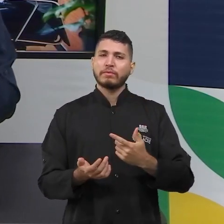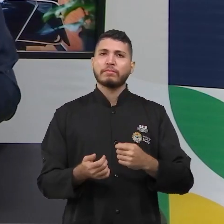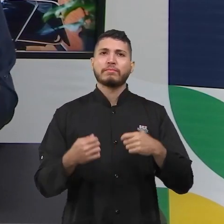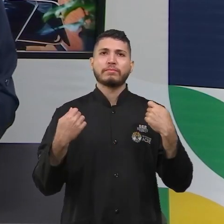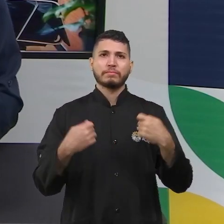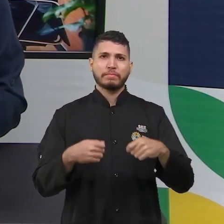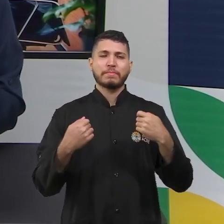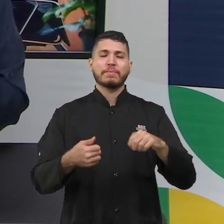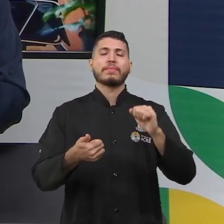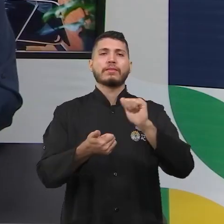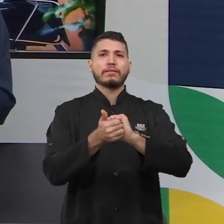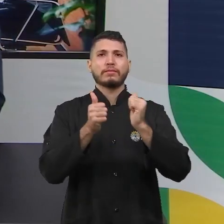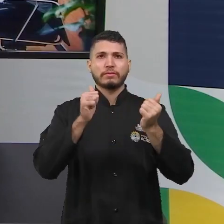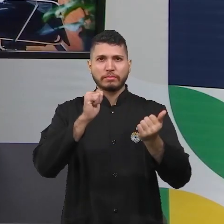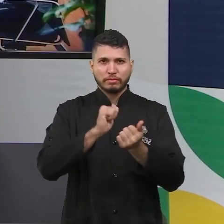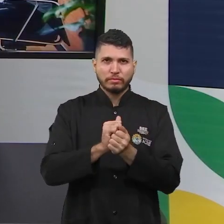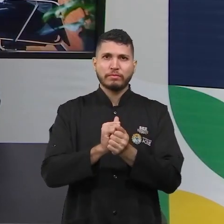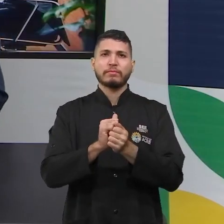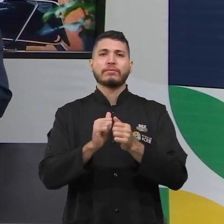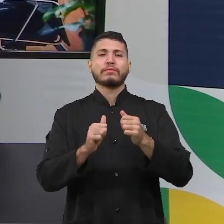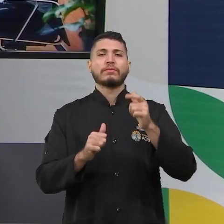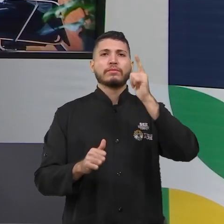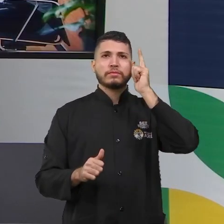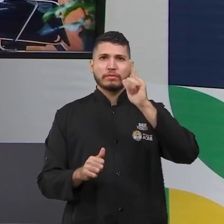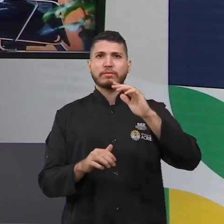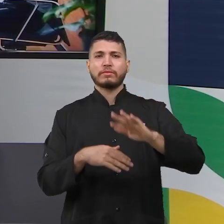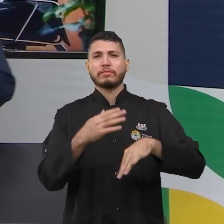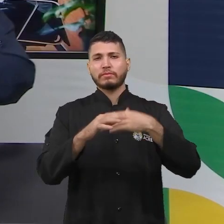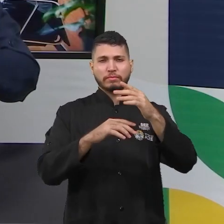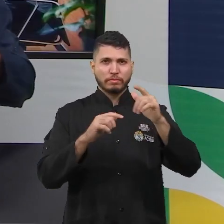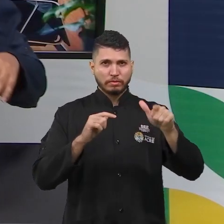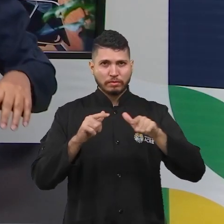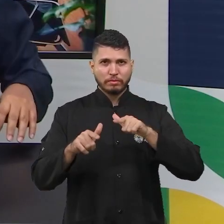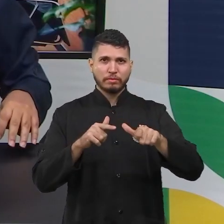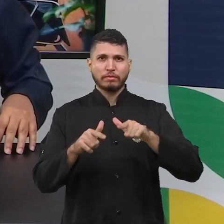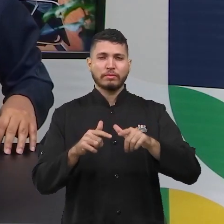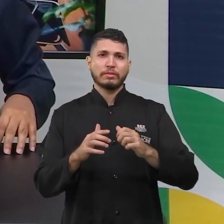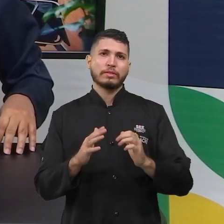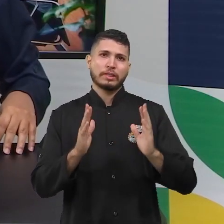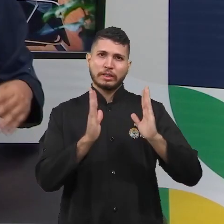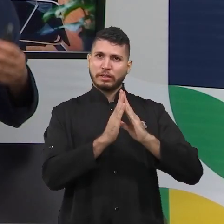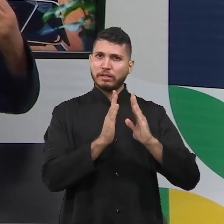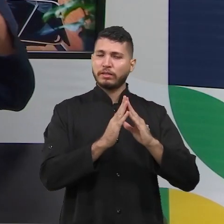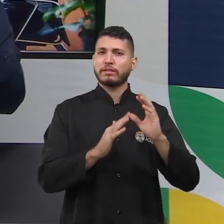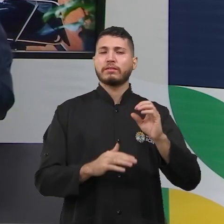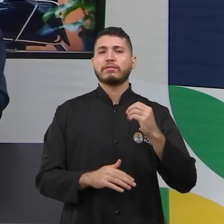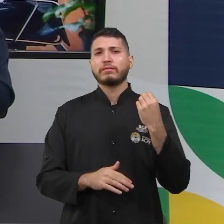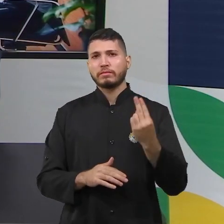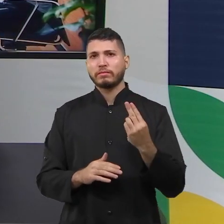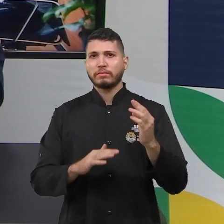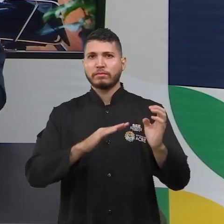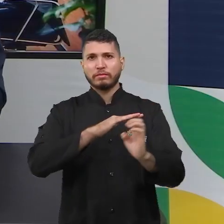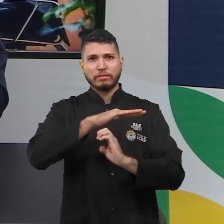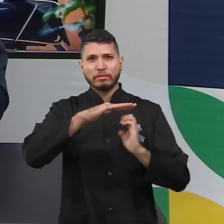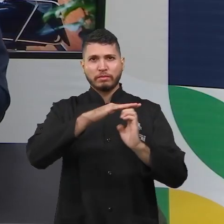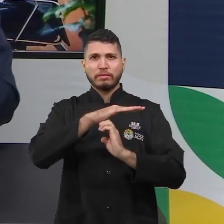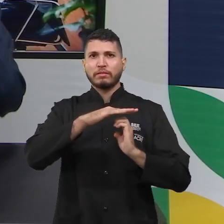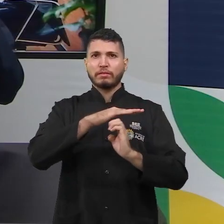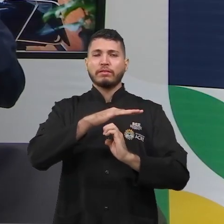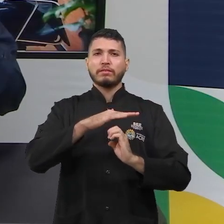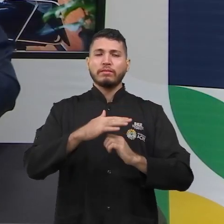conseguir desenvolver esse trabalho tanto de casa como na empresa. Hoje,